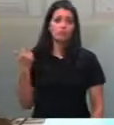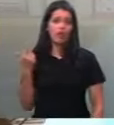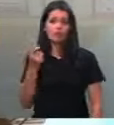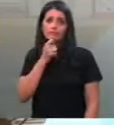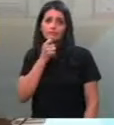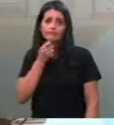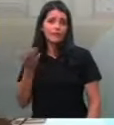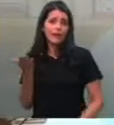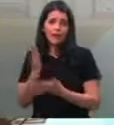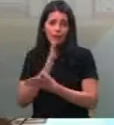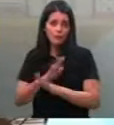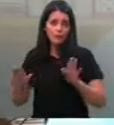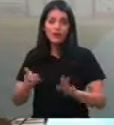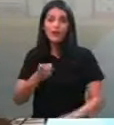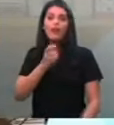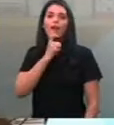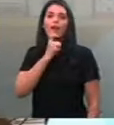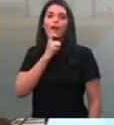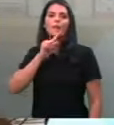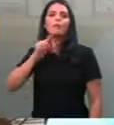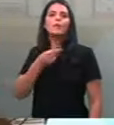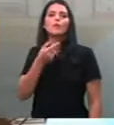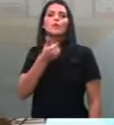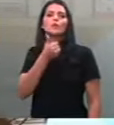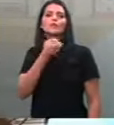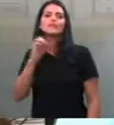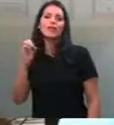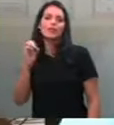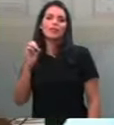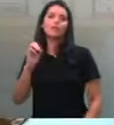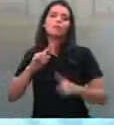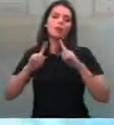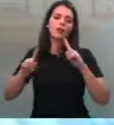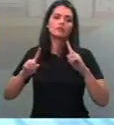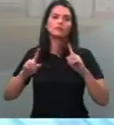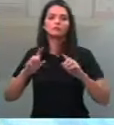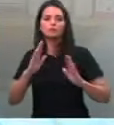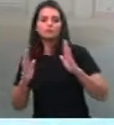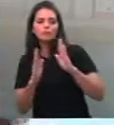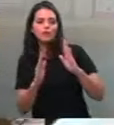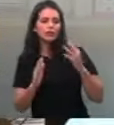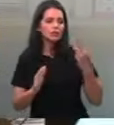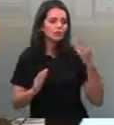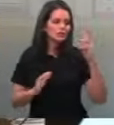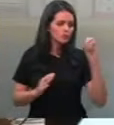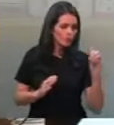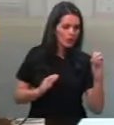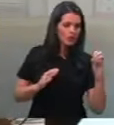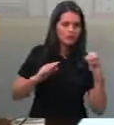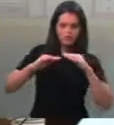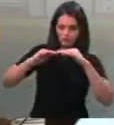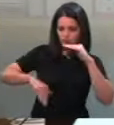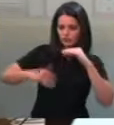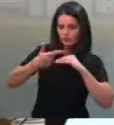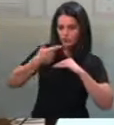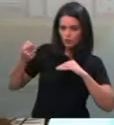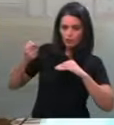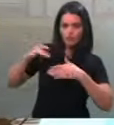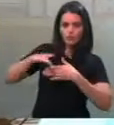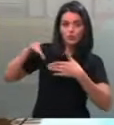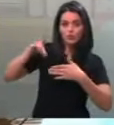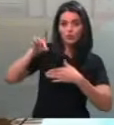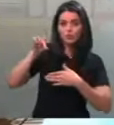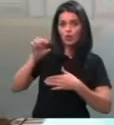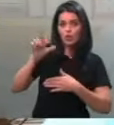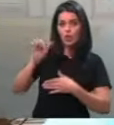está praticamente congelado em 1.100, nós diminuímos de 350 para menos de 200 dólares.